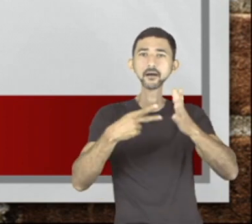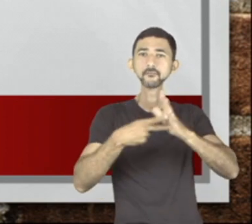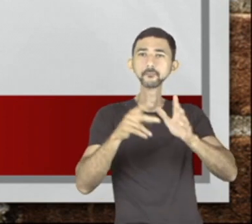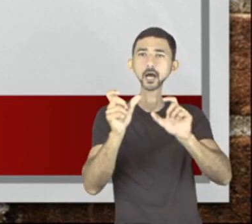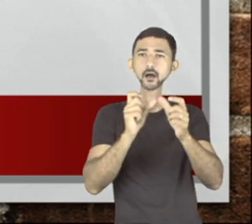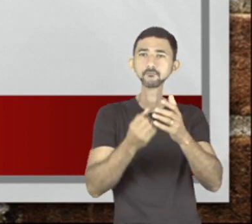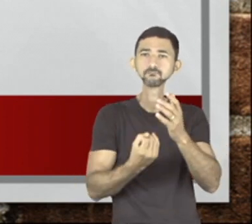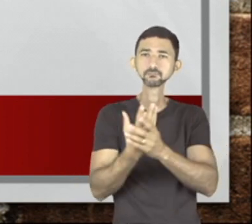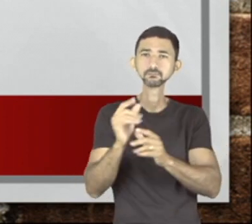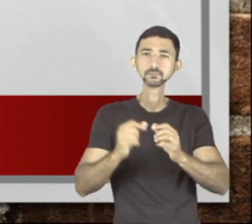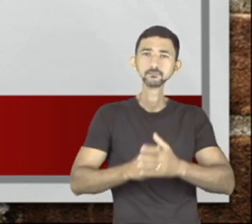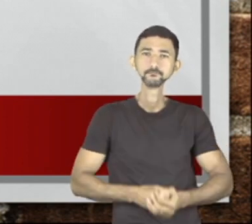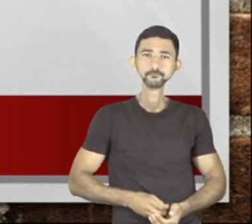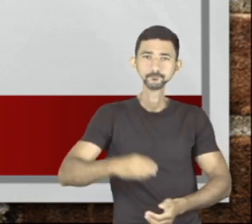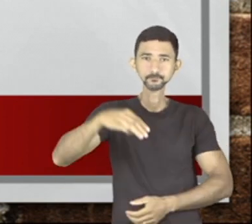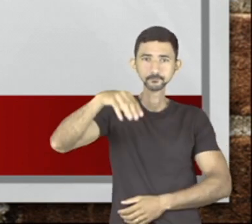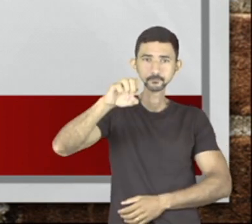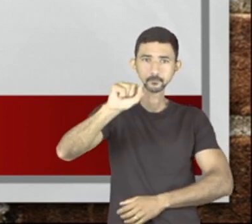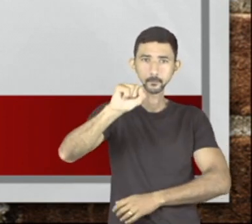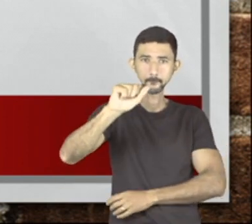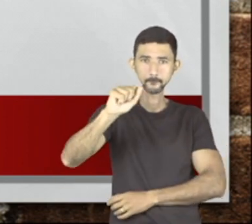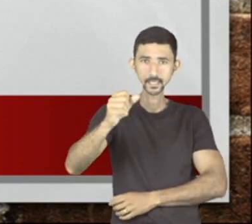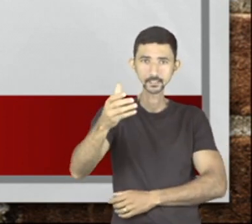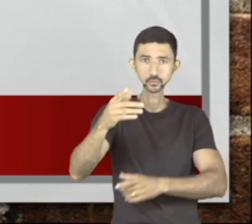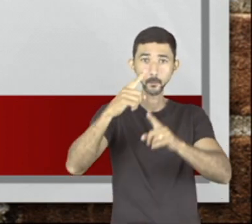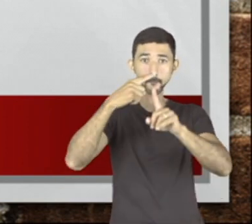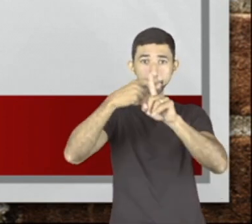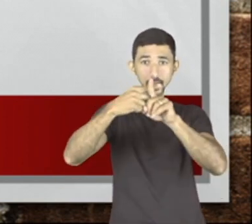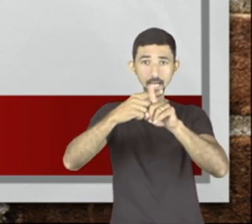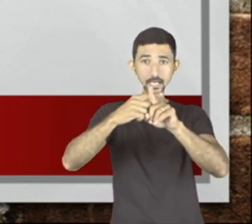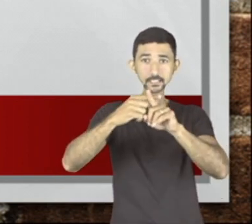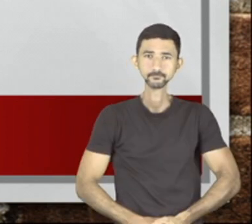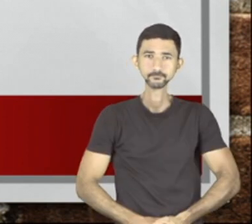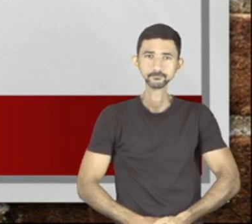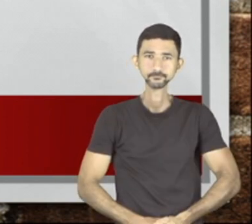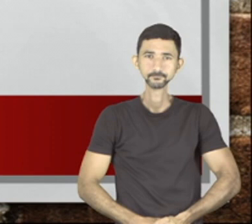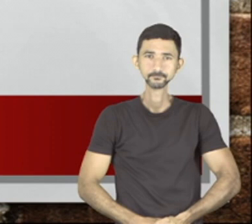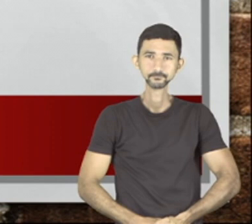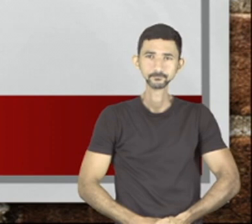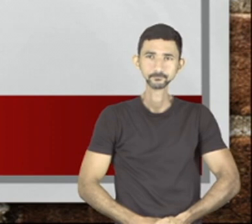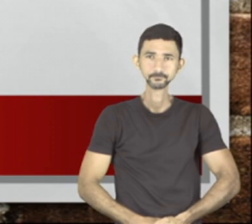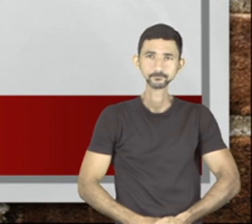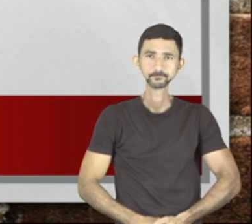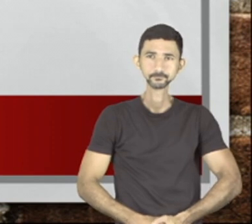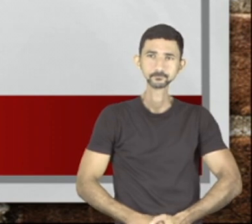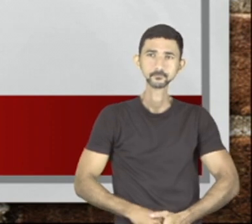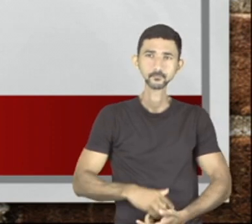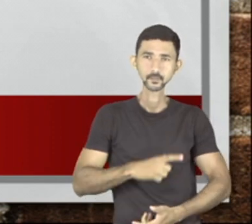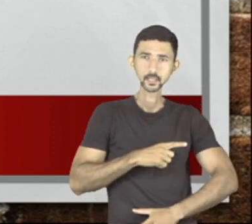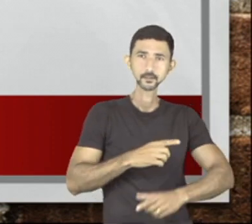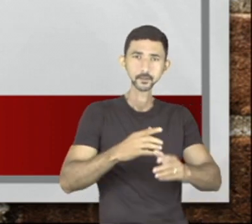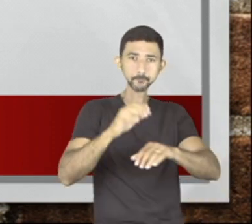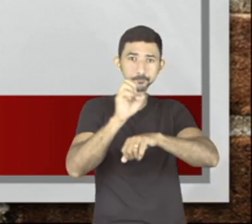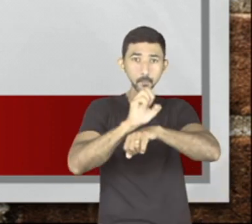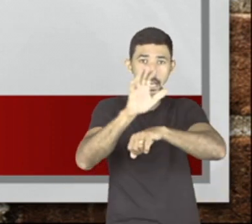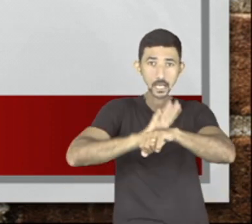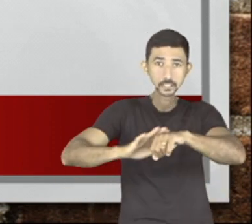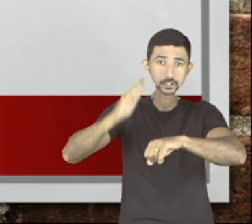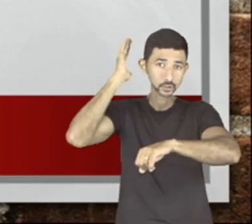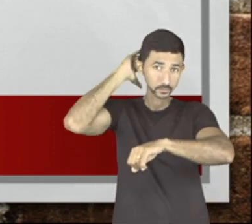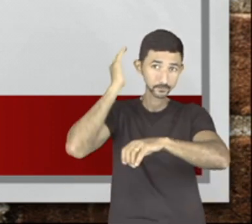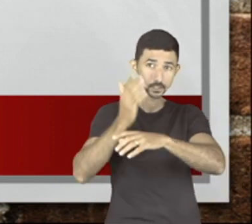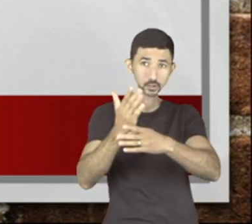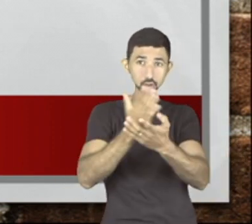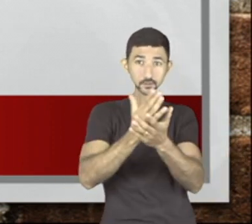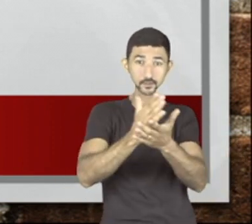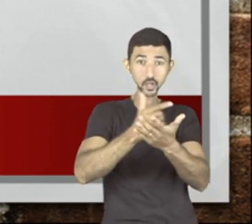da palavra, né, é meso e mais a palavra região. Existia também, o Pará era dividido em